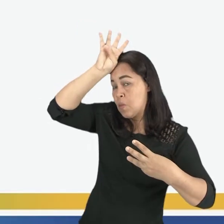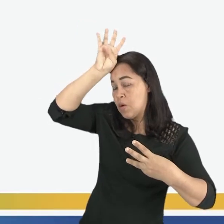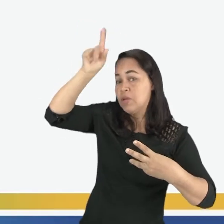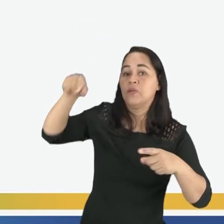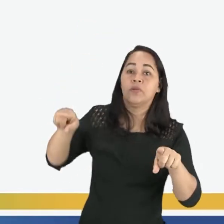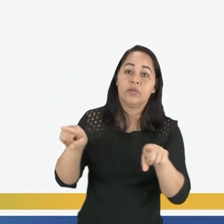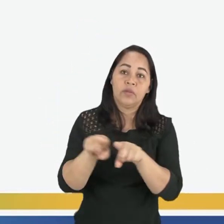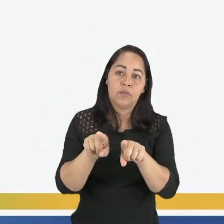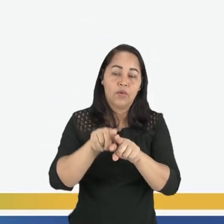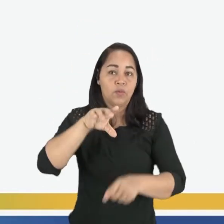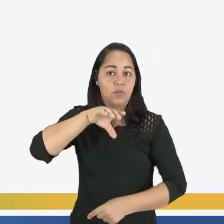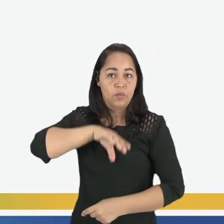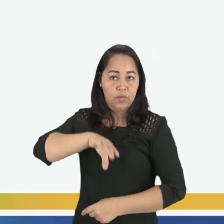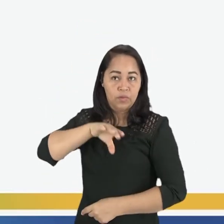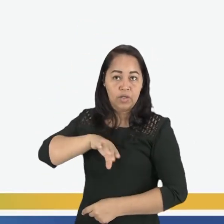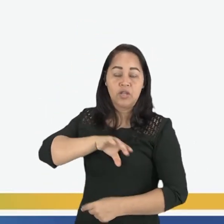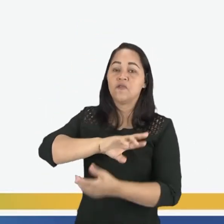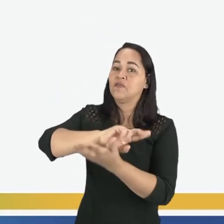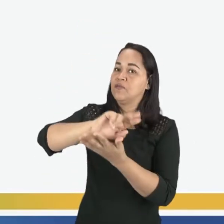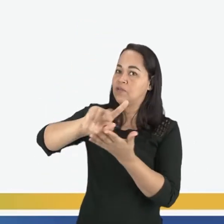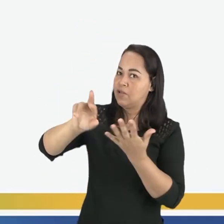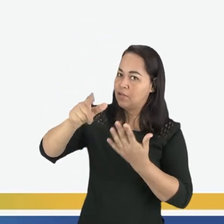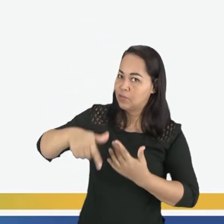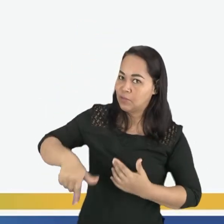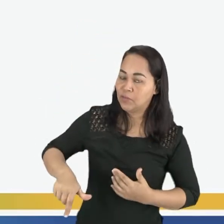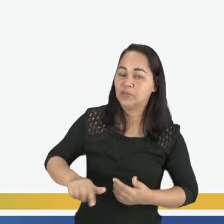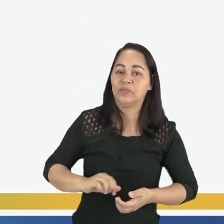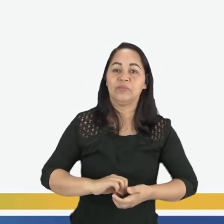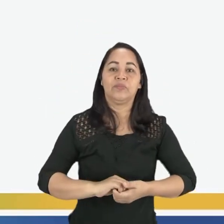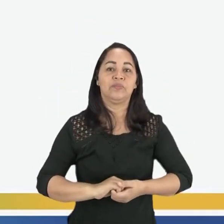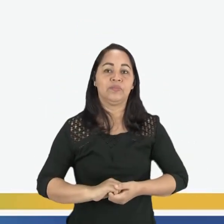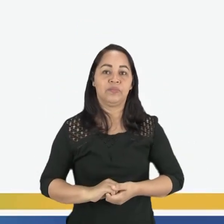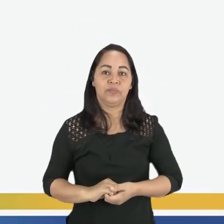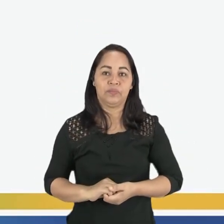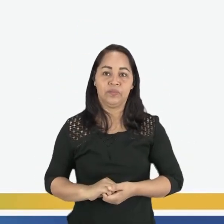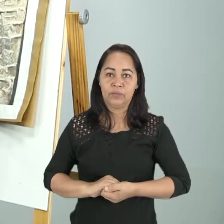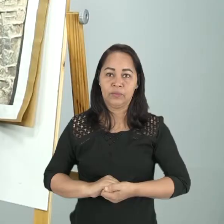língua portuguesa, entre várias outras.